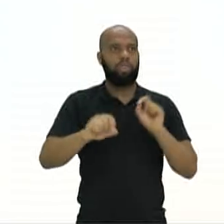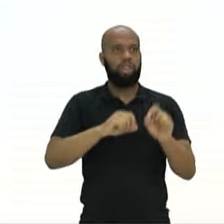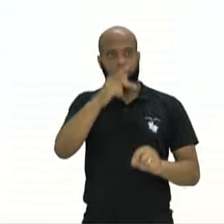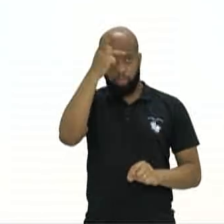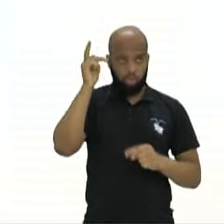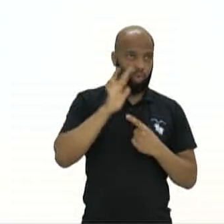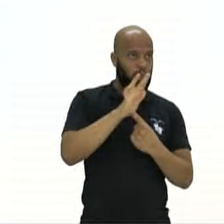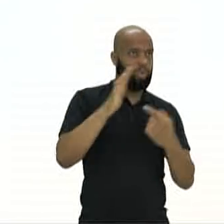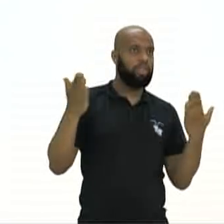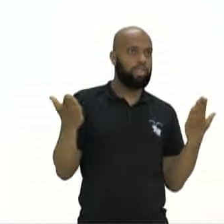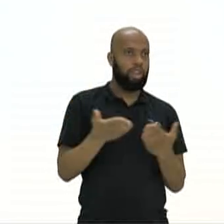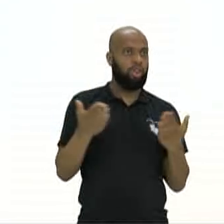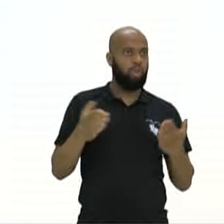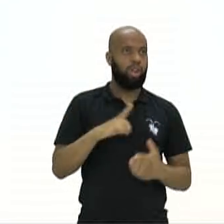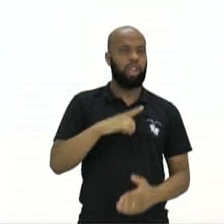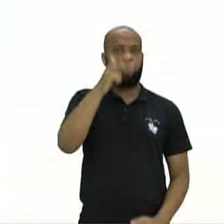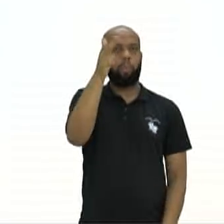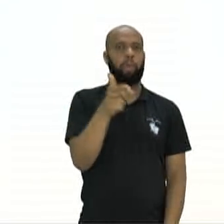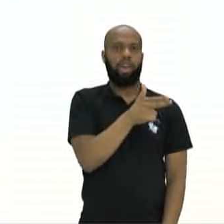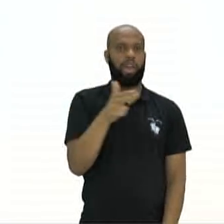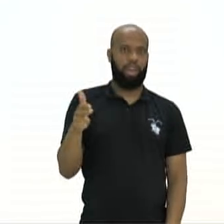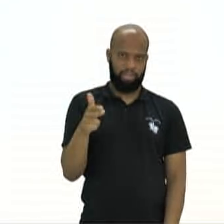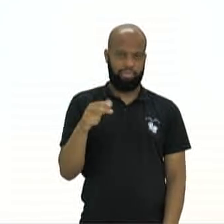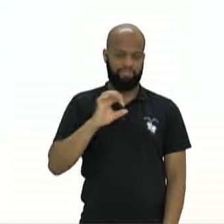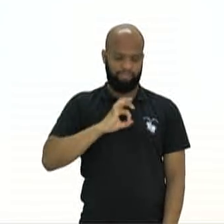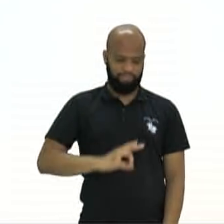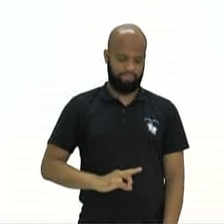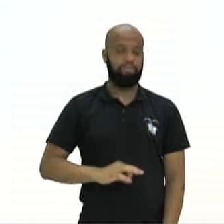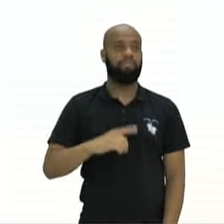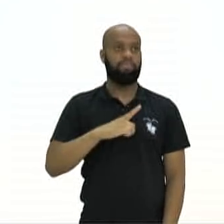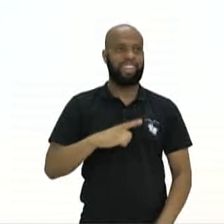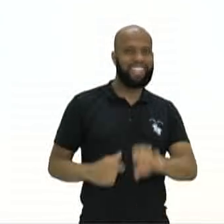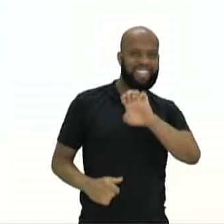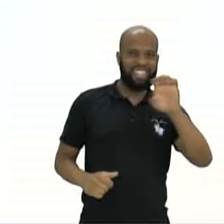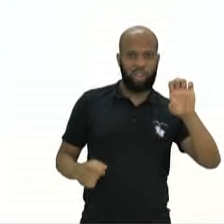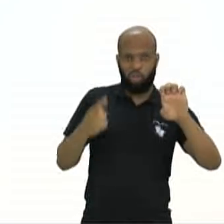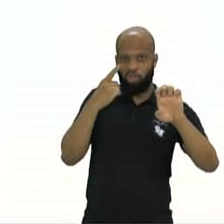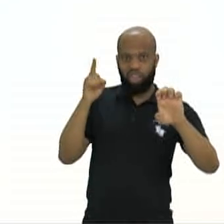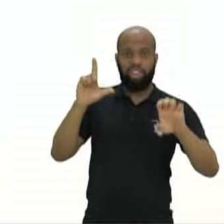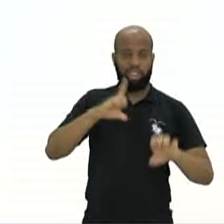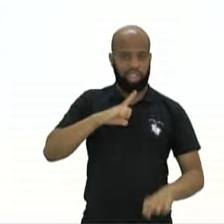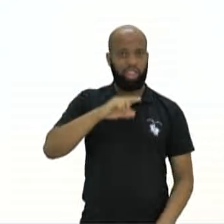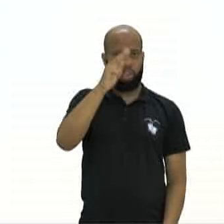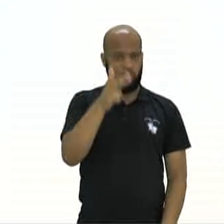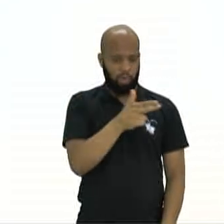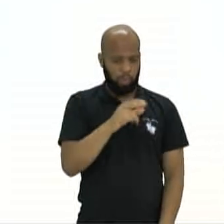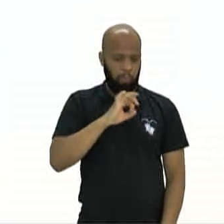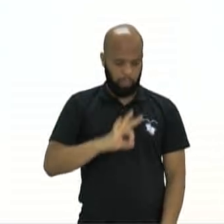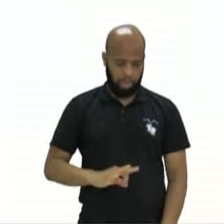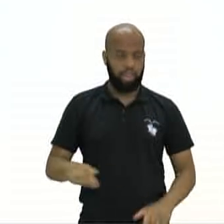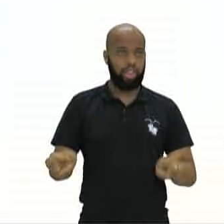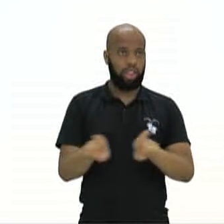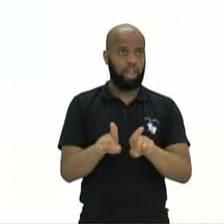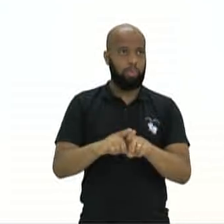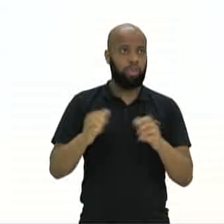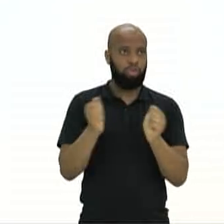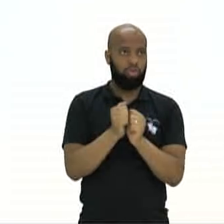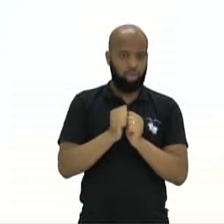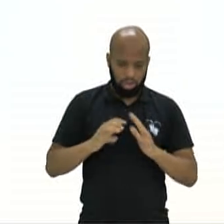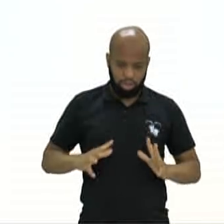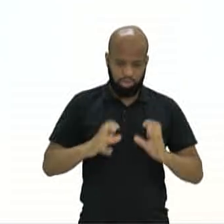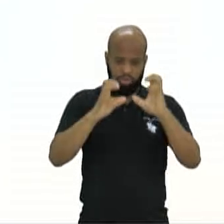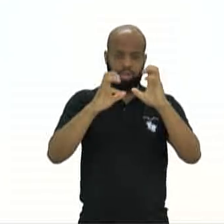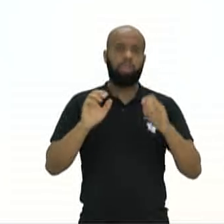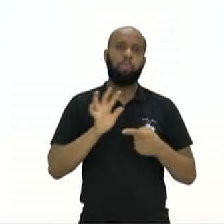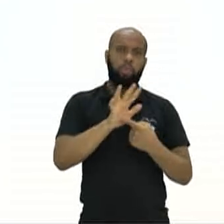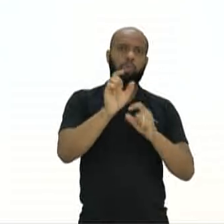nós aqui. Que tem um padre do lado esquerdo, como vocês podem observar. Um padre num campo de batalha, representando a